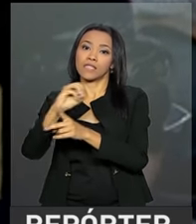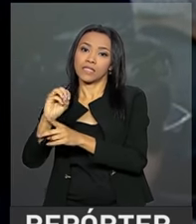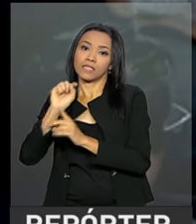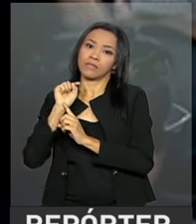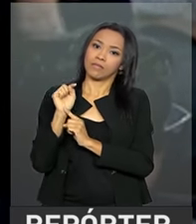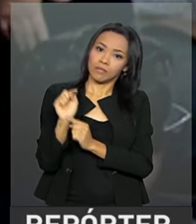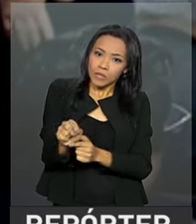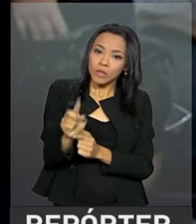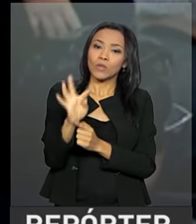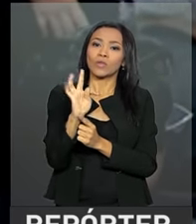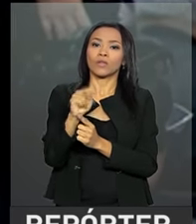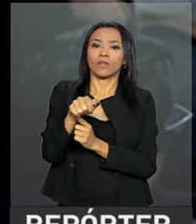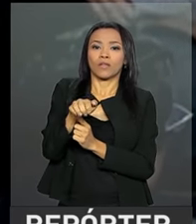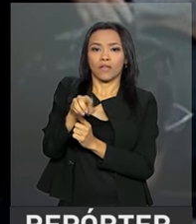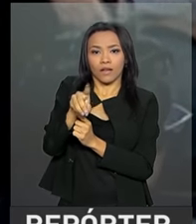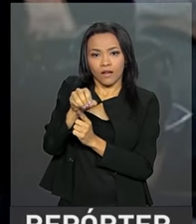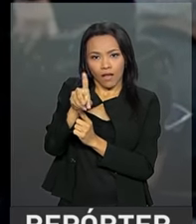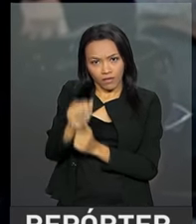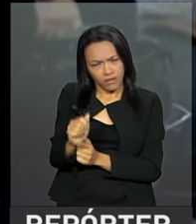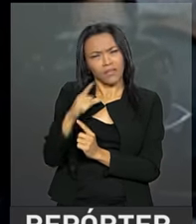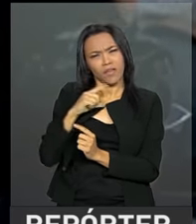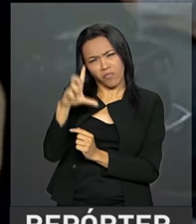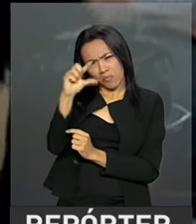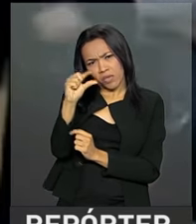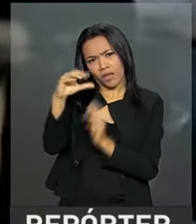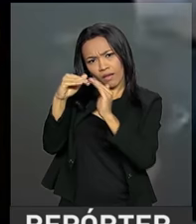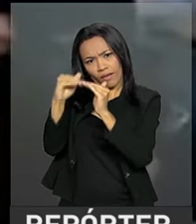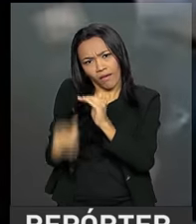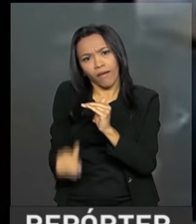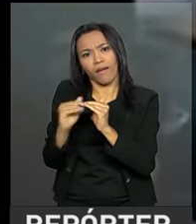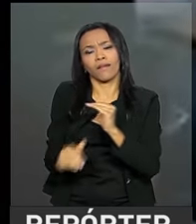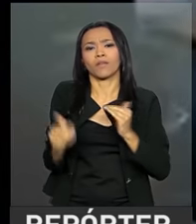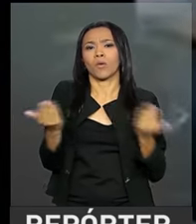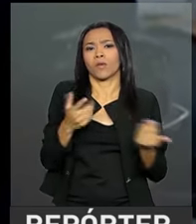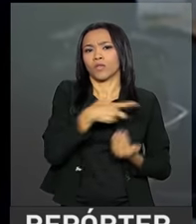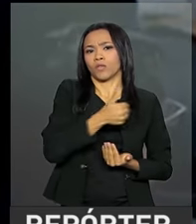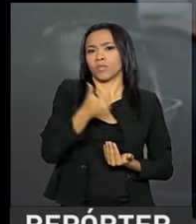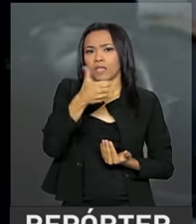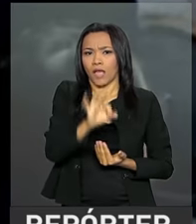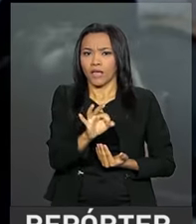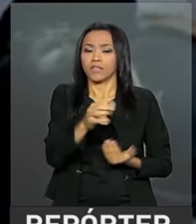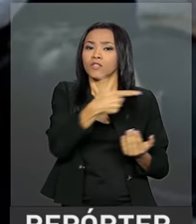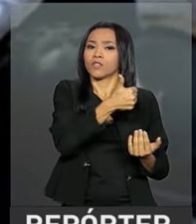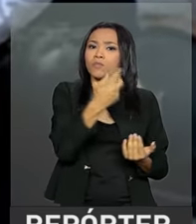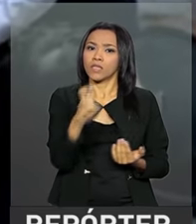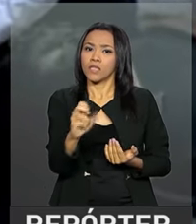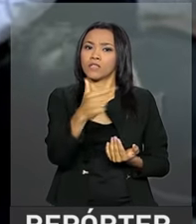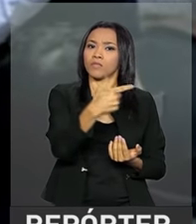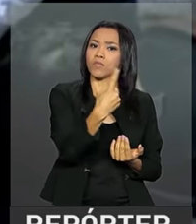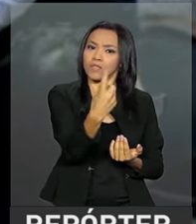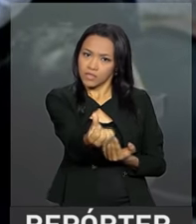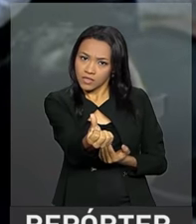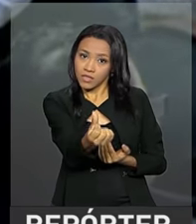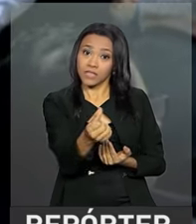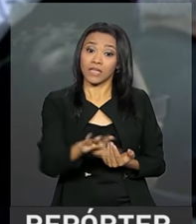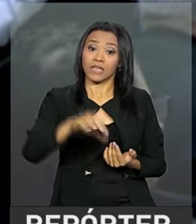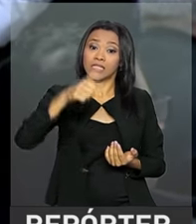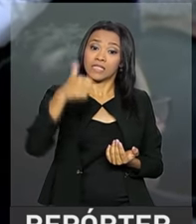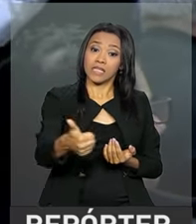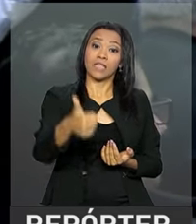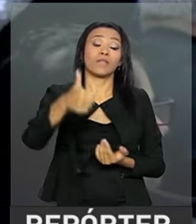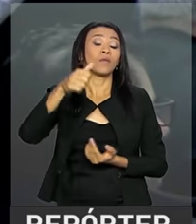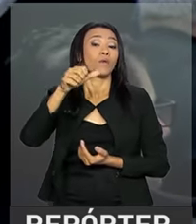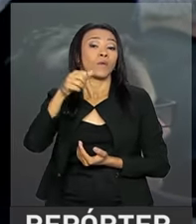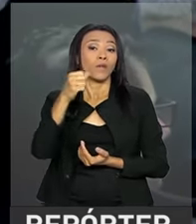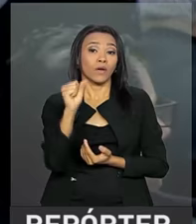toneladas. Teve apenas uma pequena queda desde 2010, que foi na safra 2015-2016, com 184